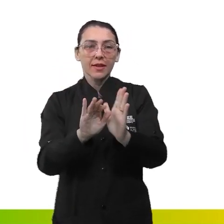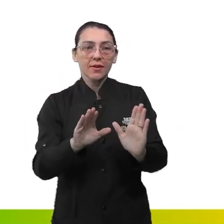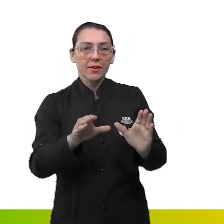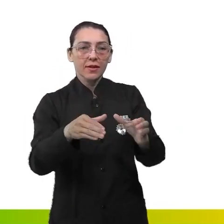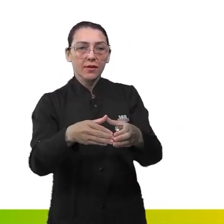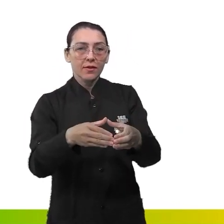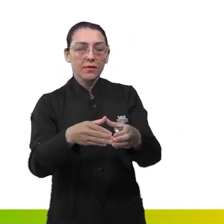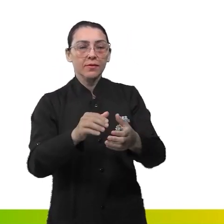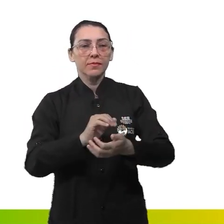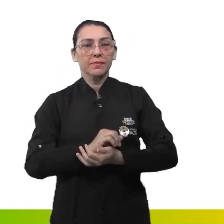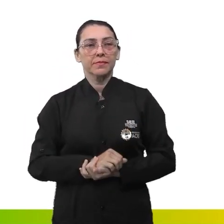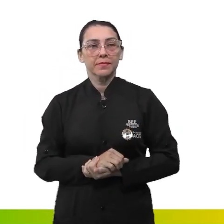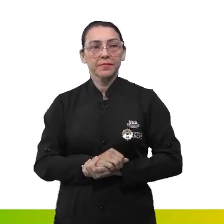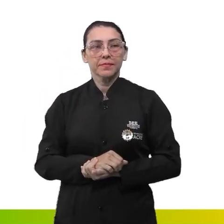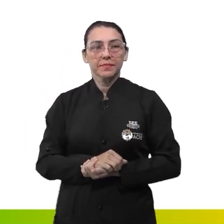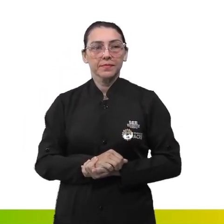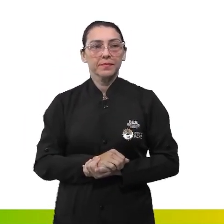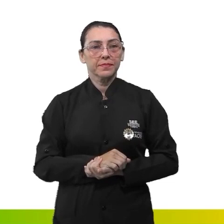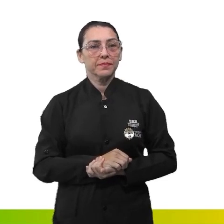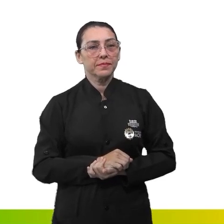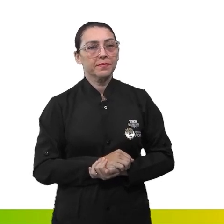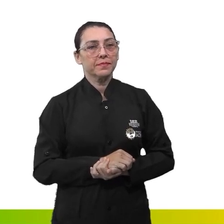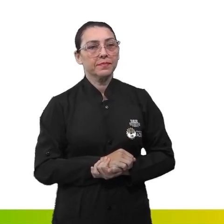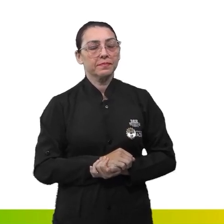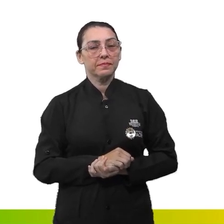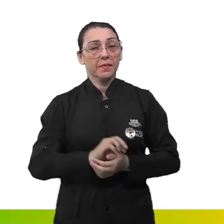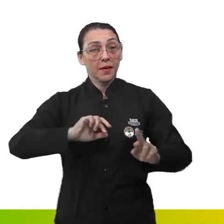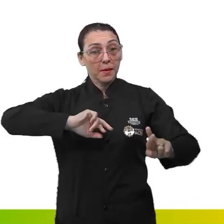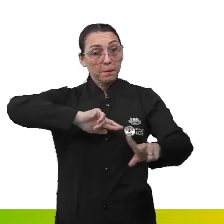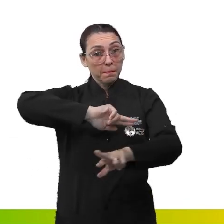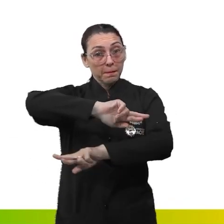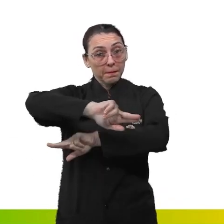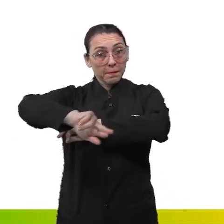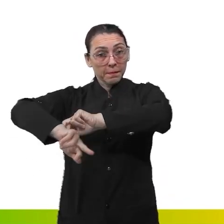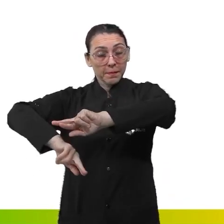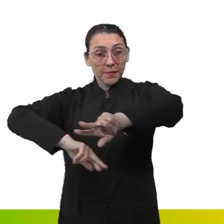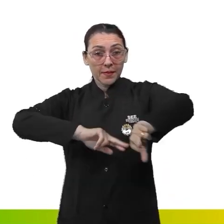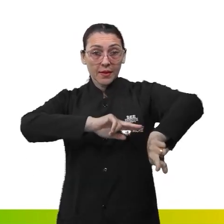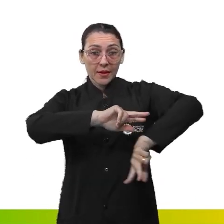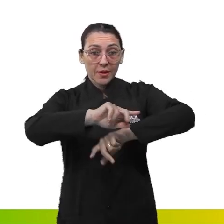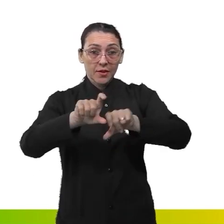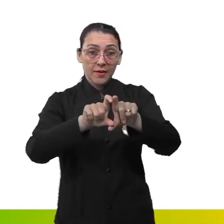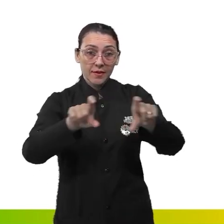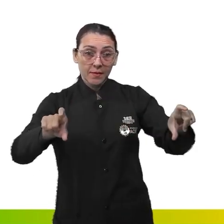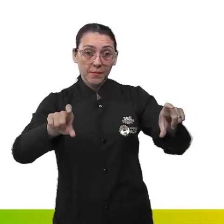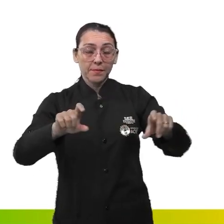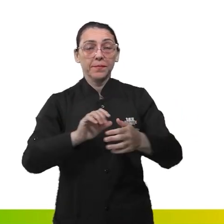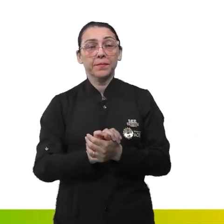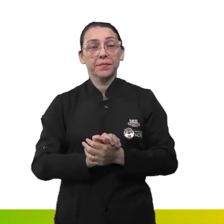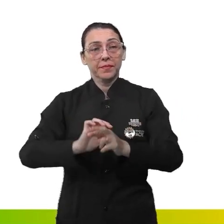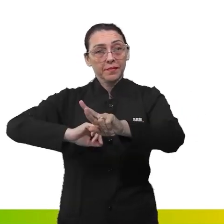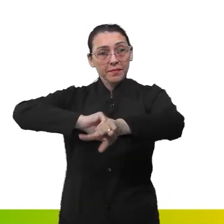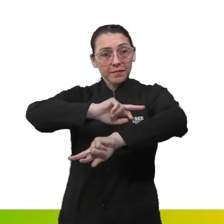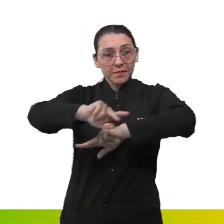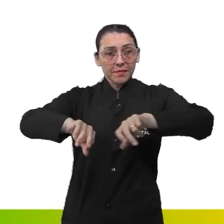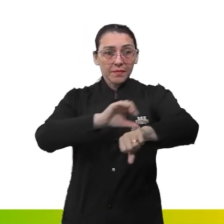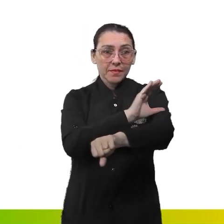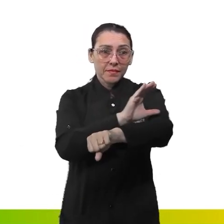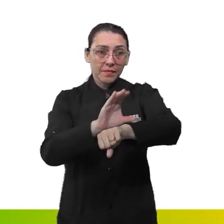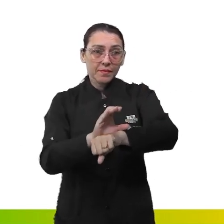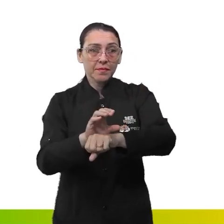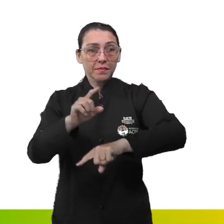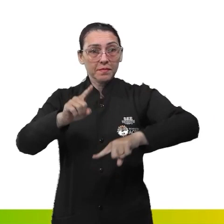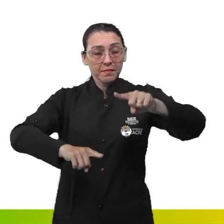para preservar a identidade coletiva. Vamos no comando da questão. A distinção